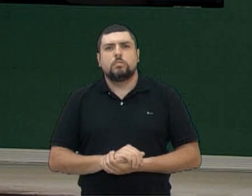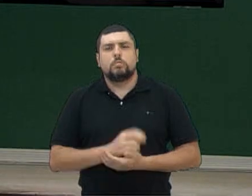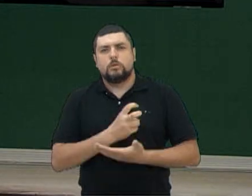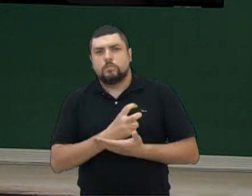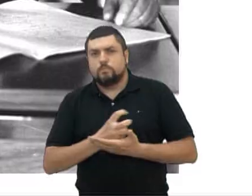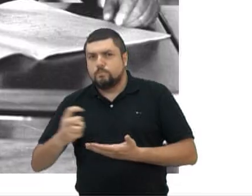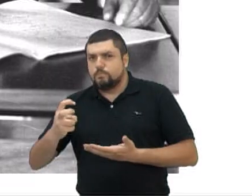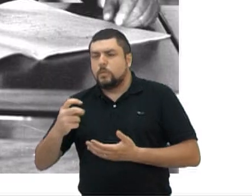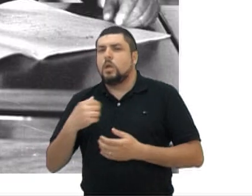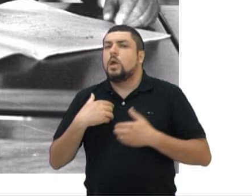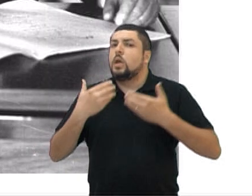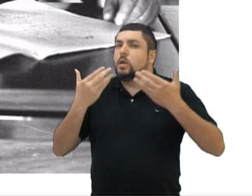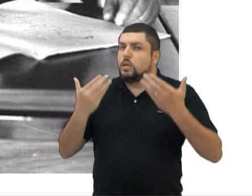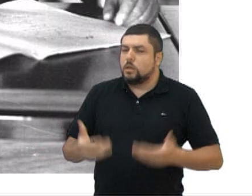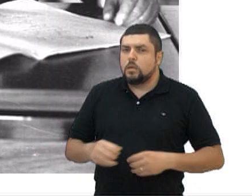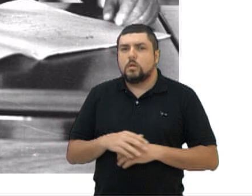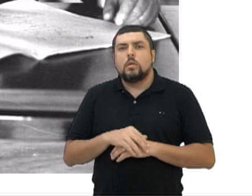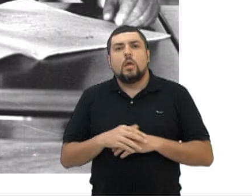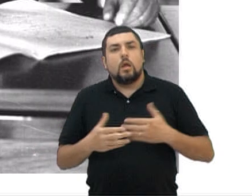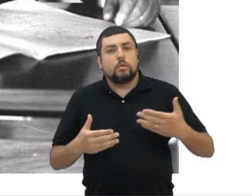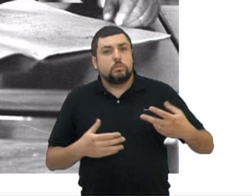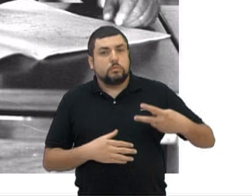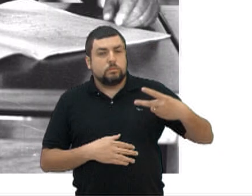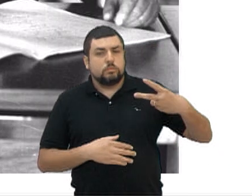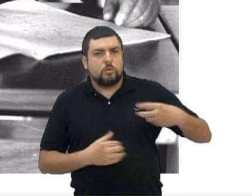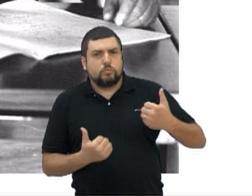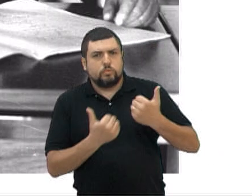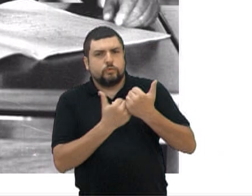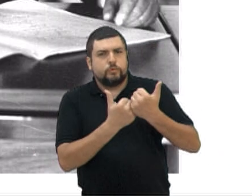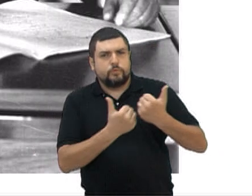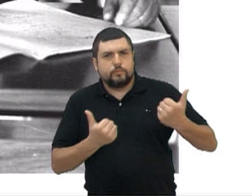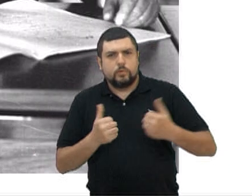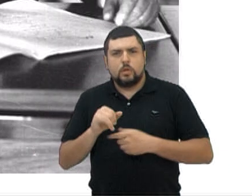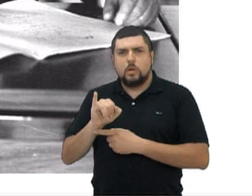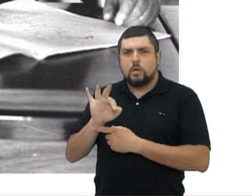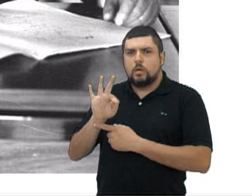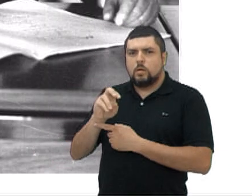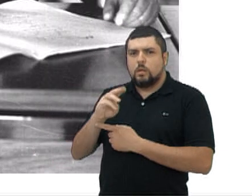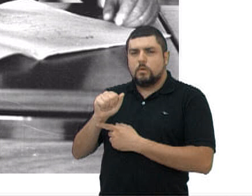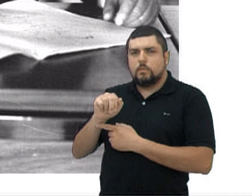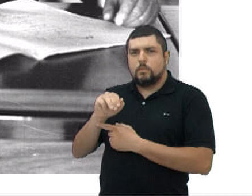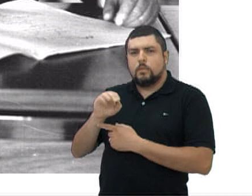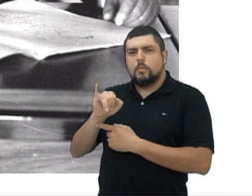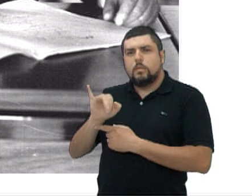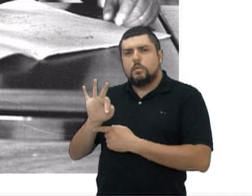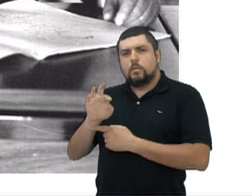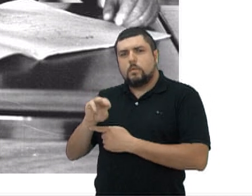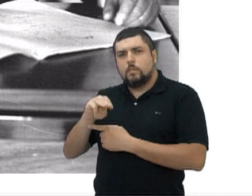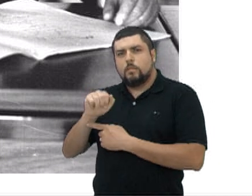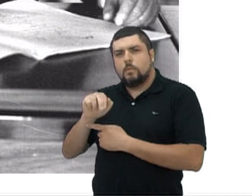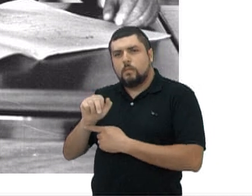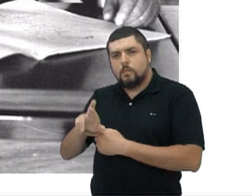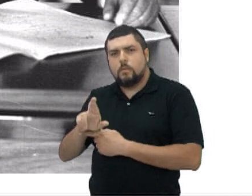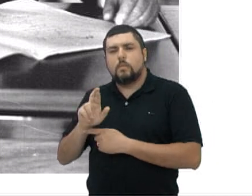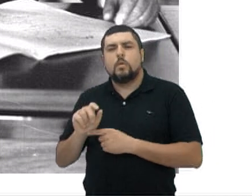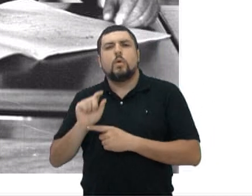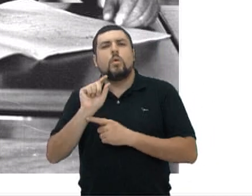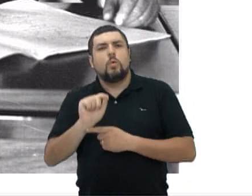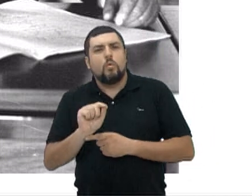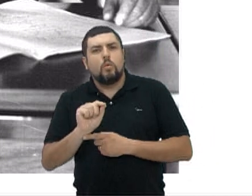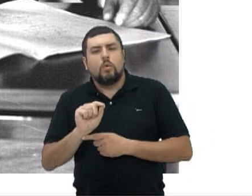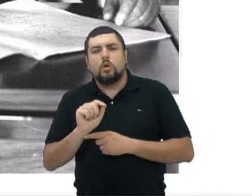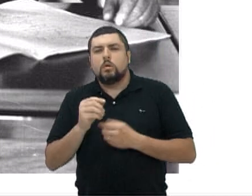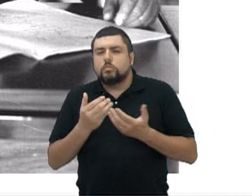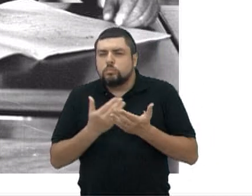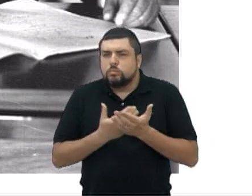Assume, então, o vice-presidente Itamar Franco, que vai ser responsável pelo chamado Plano Real, que foi o